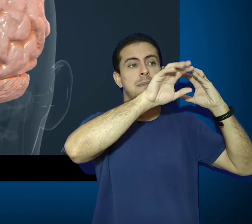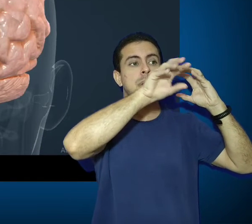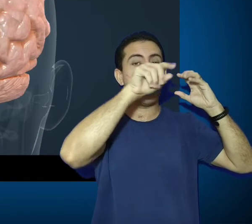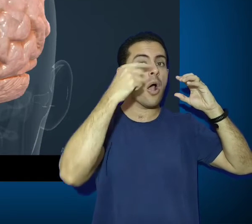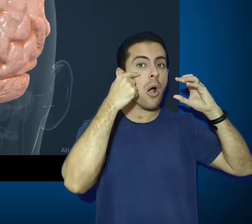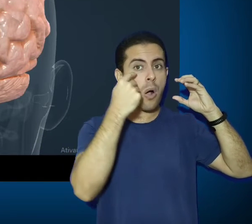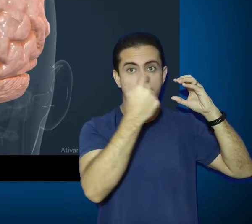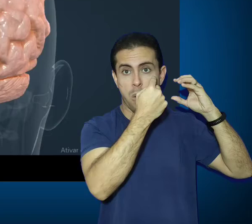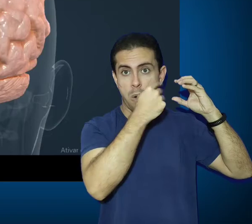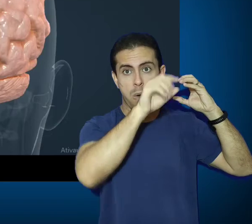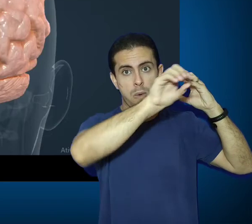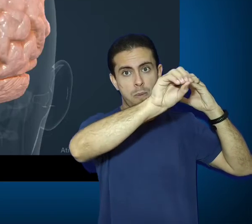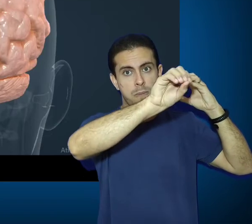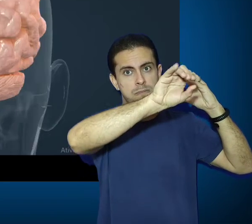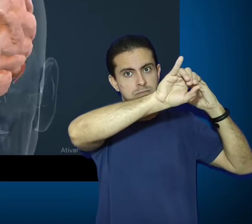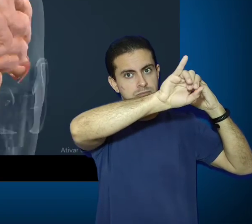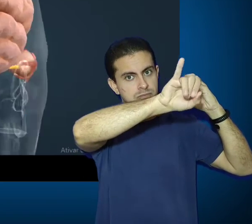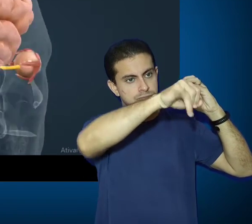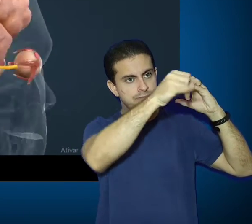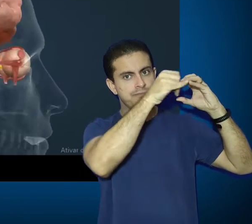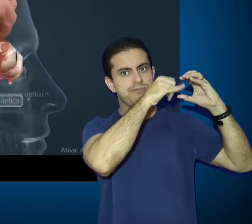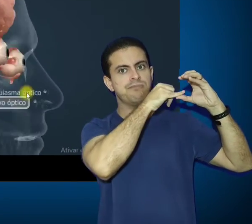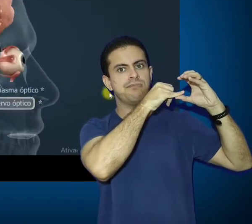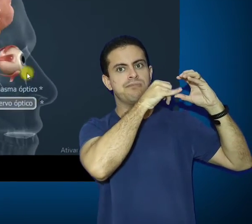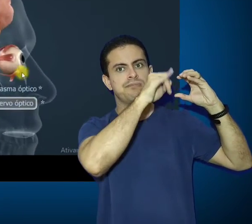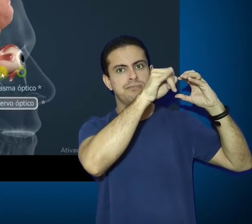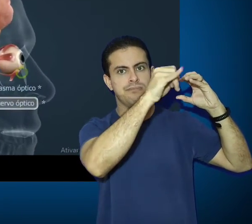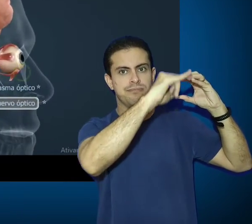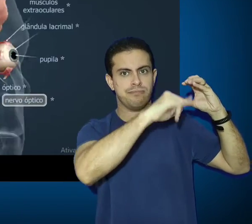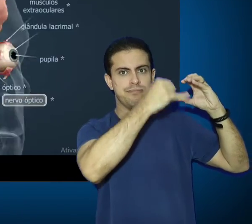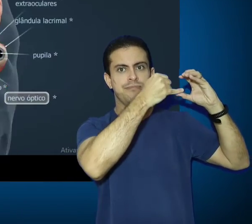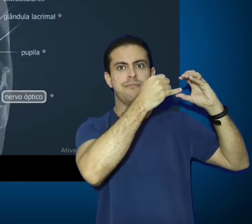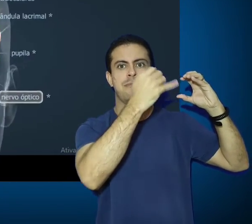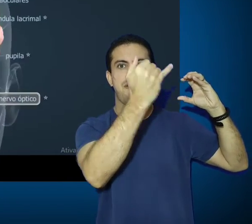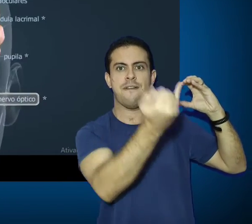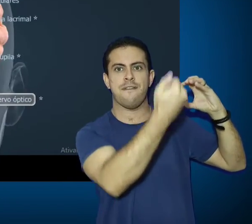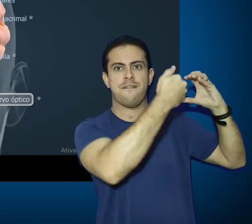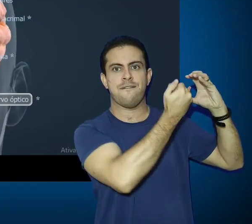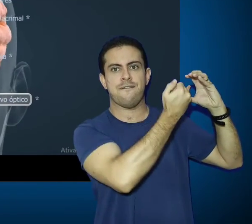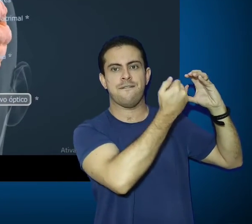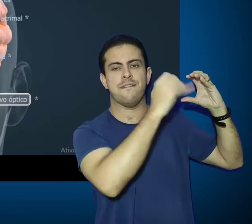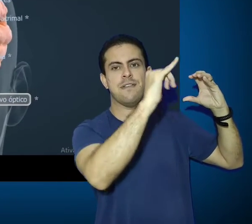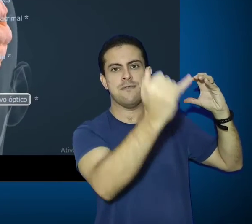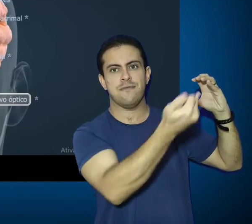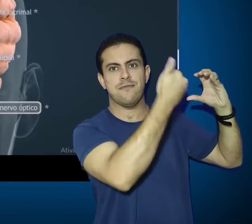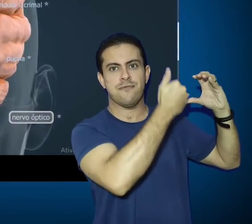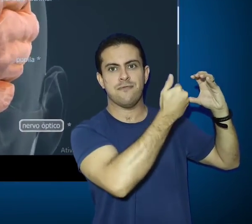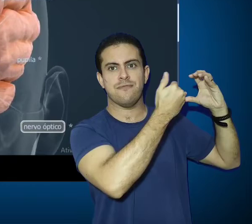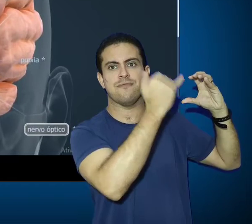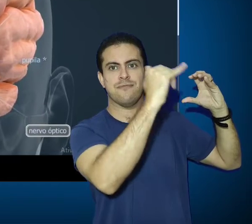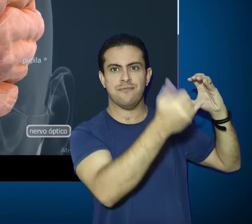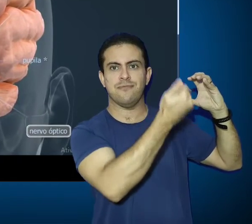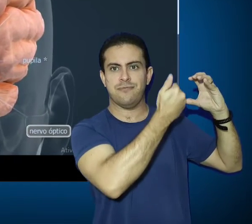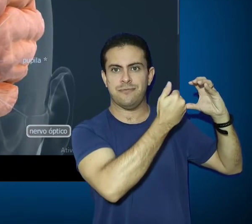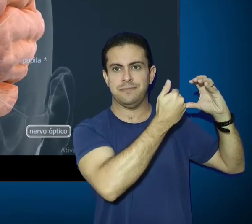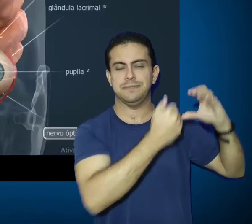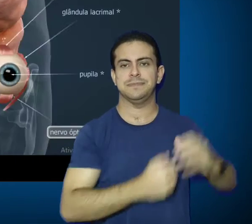óptico, à retina, que fica no globo ocular.